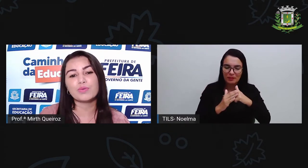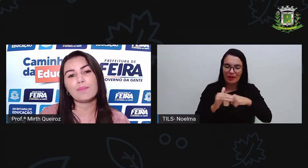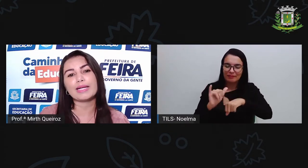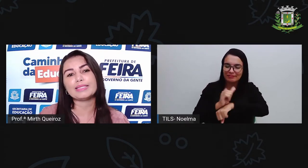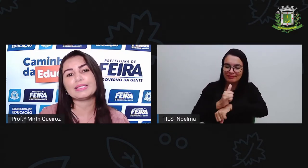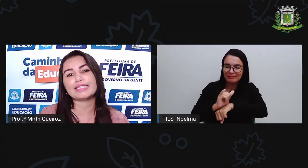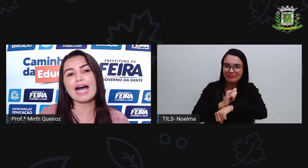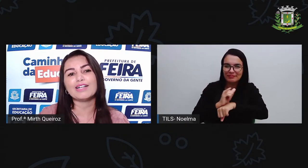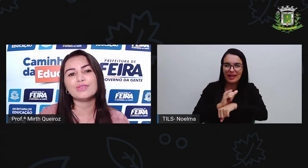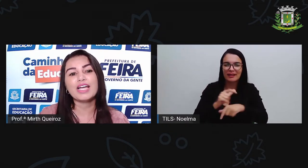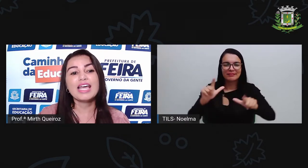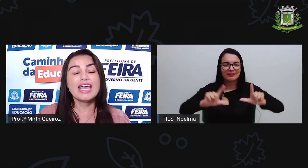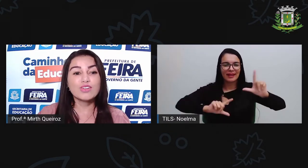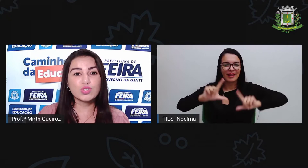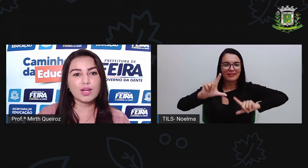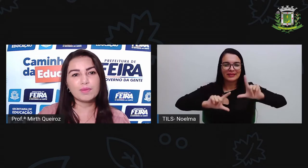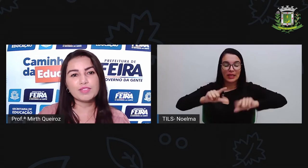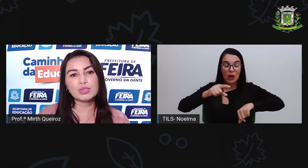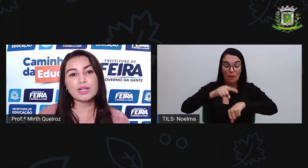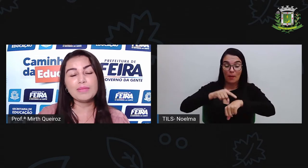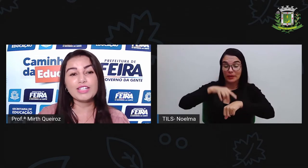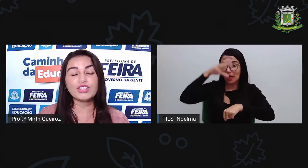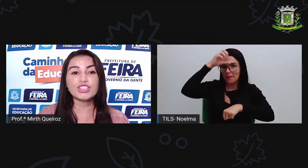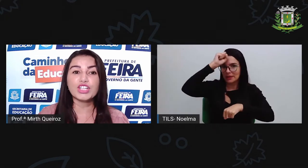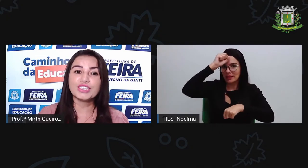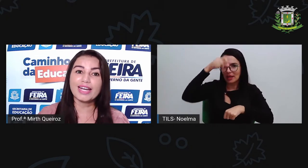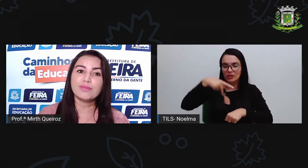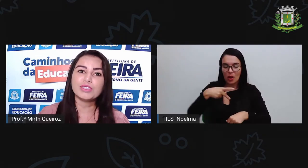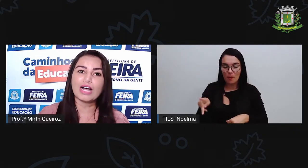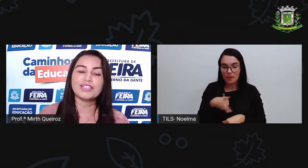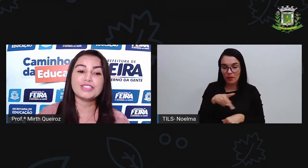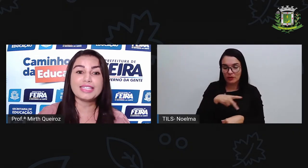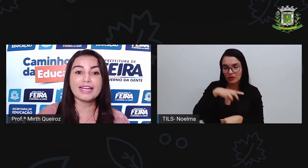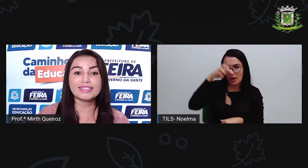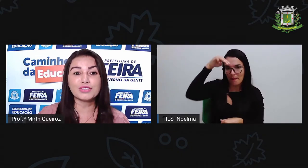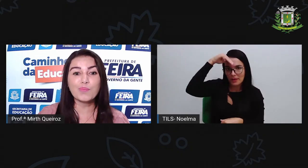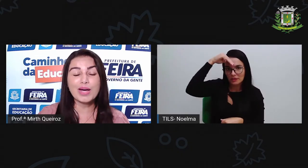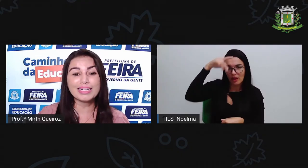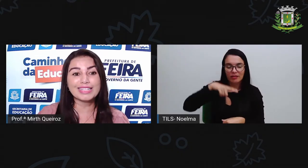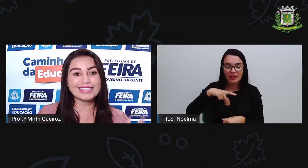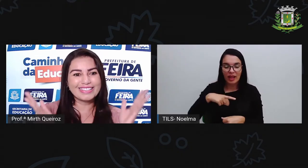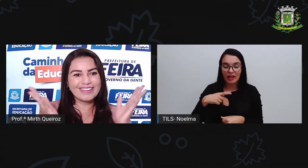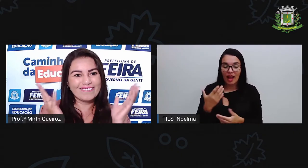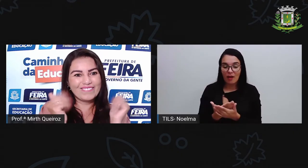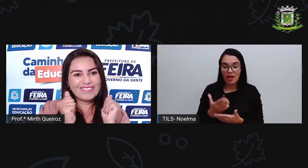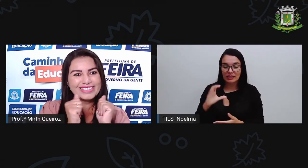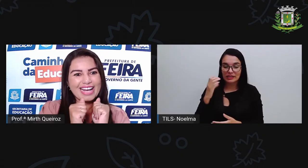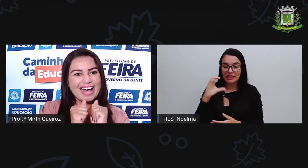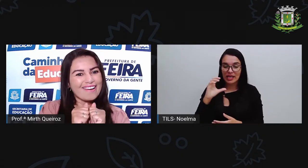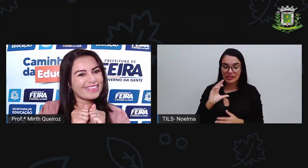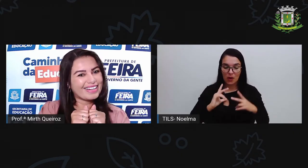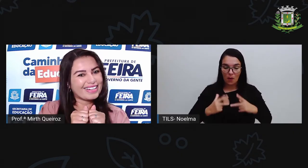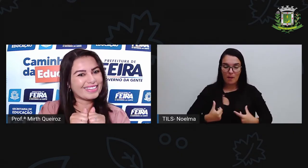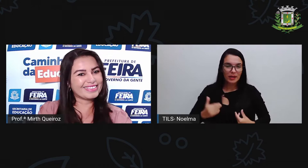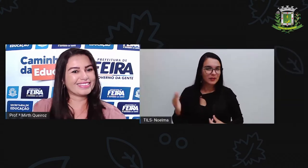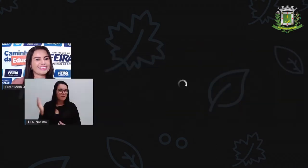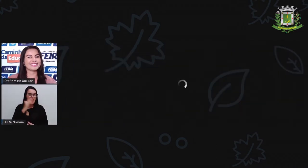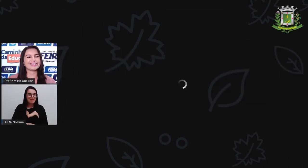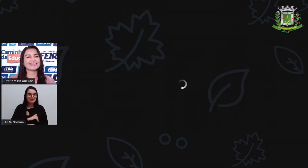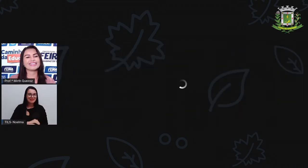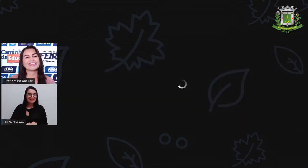de muito aprendizado eu sou a professora me se hoje nós estaremos aula de ciências humanas Vamos à